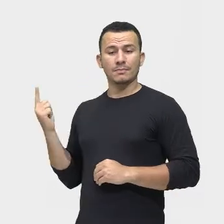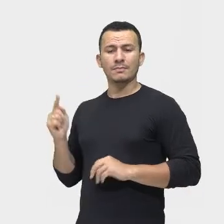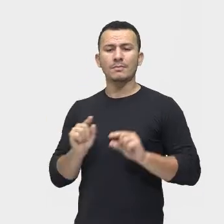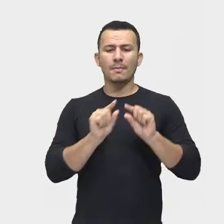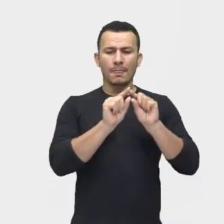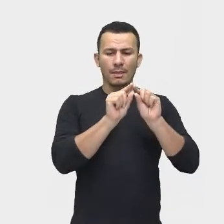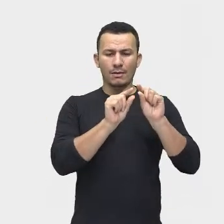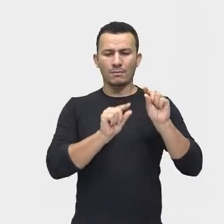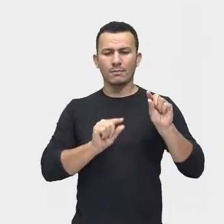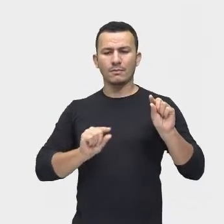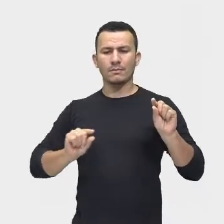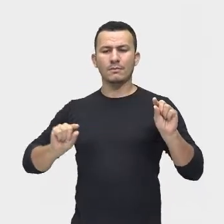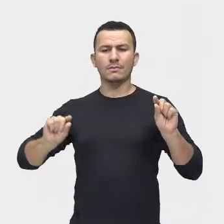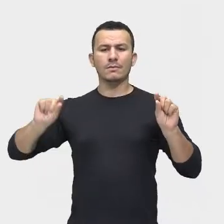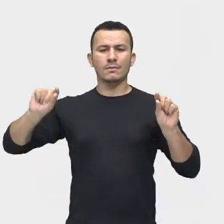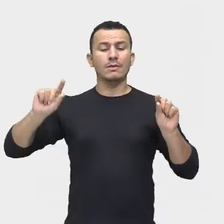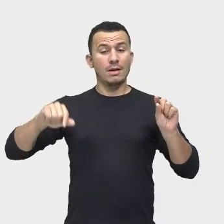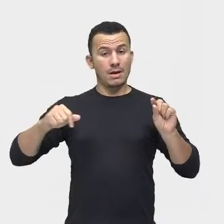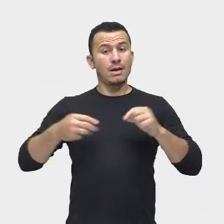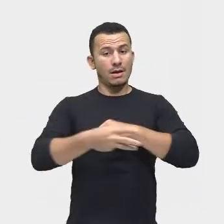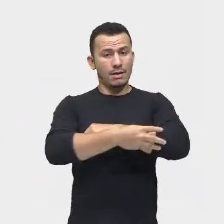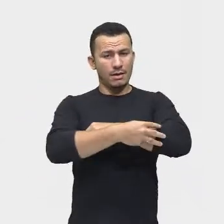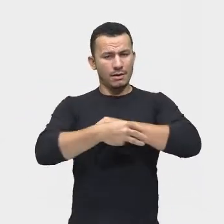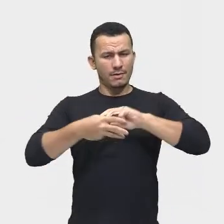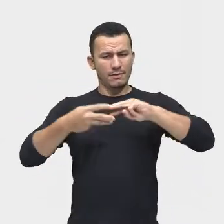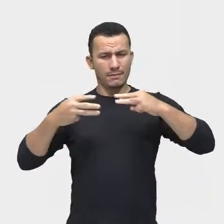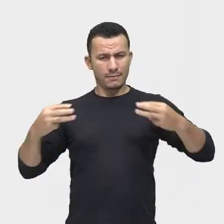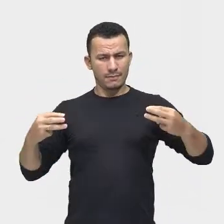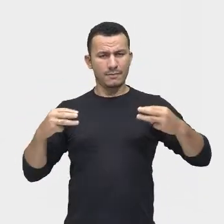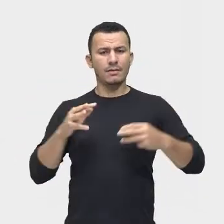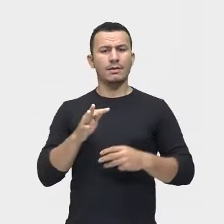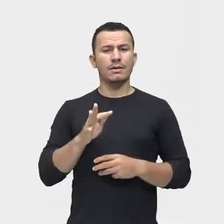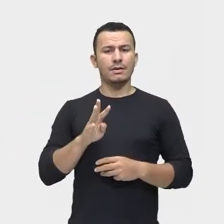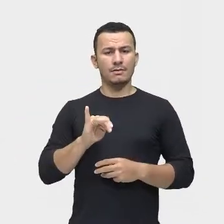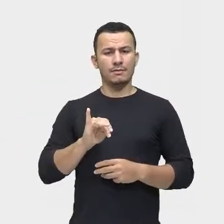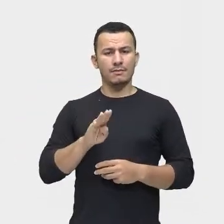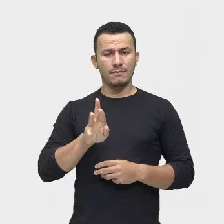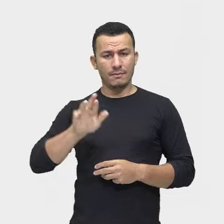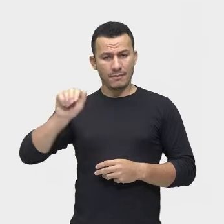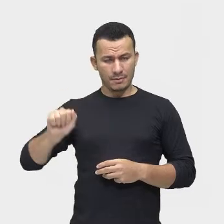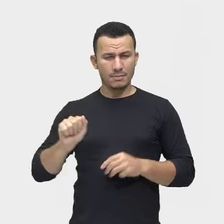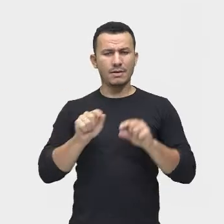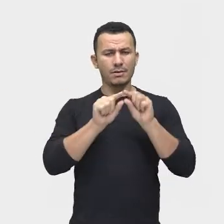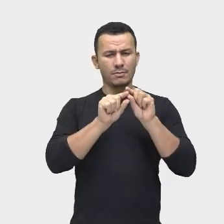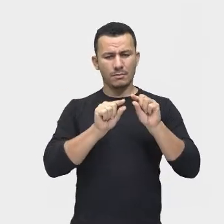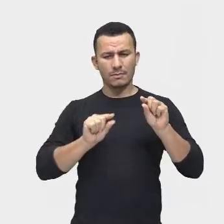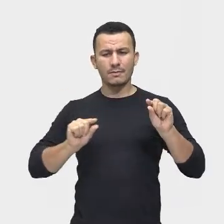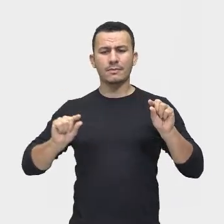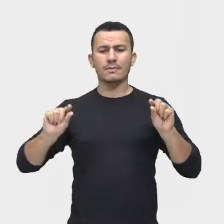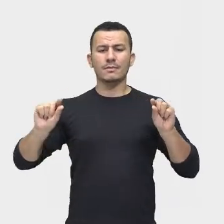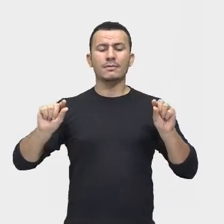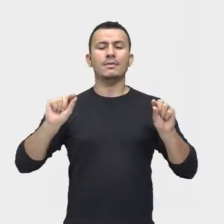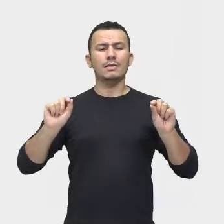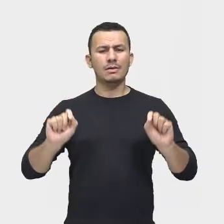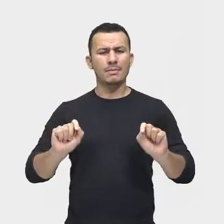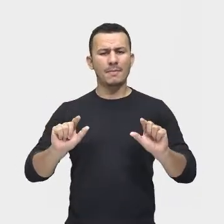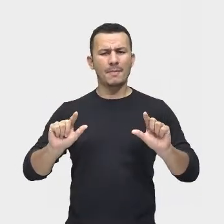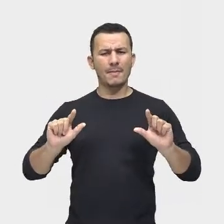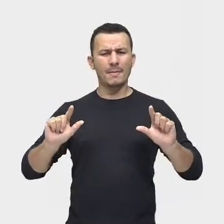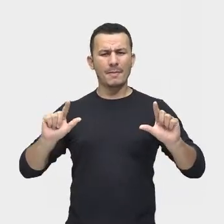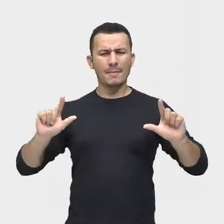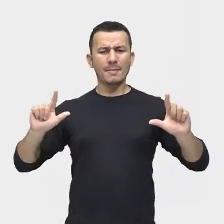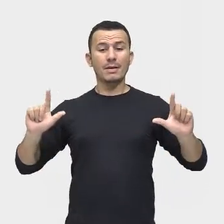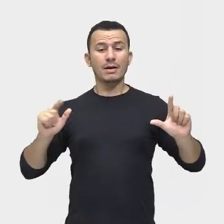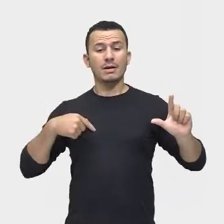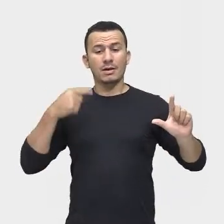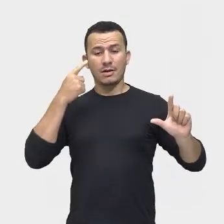que é como a gente chama as fibras musculares. E observem aqui, ó, como se eu pegasse esse detalhe e aumentasse. Olha